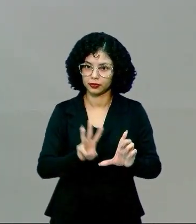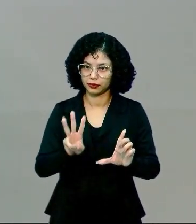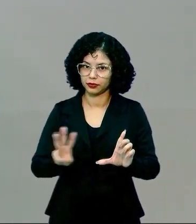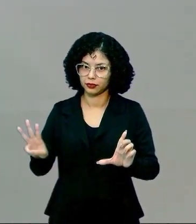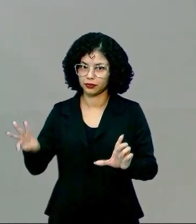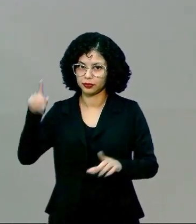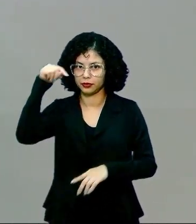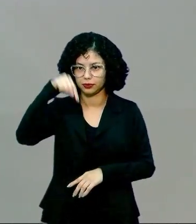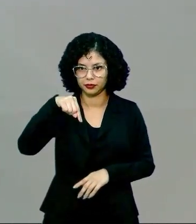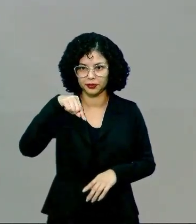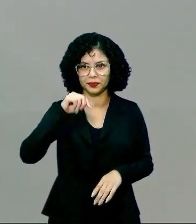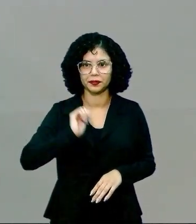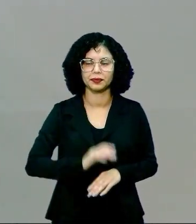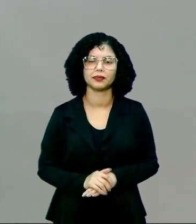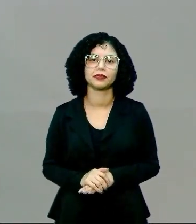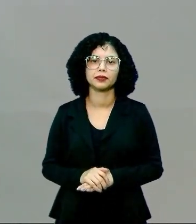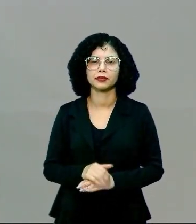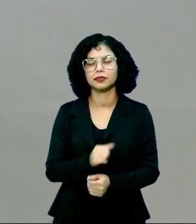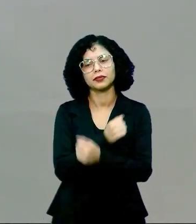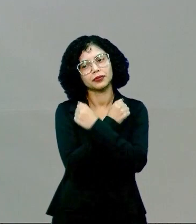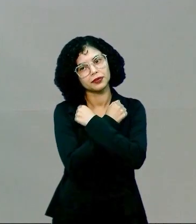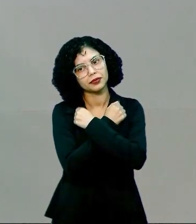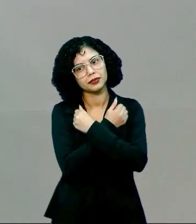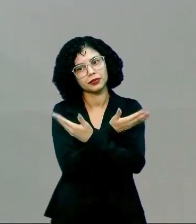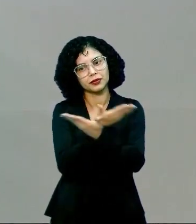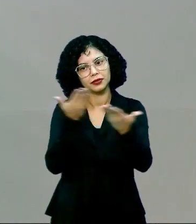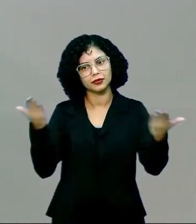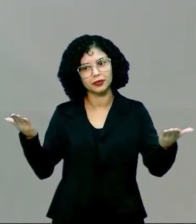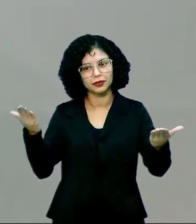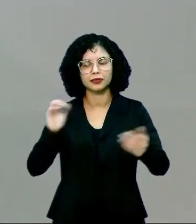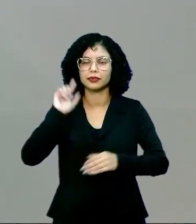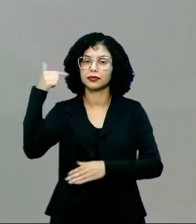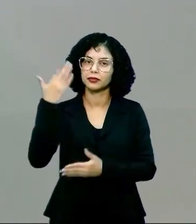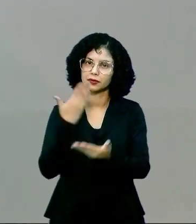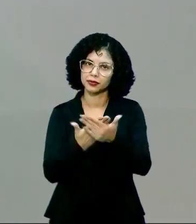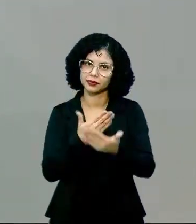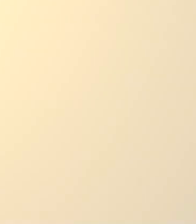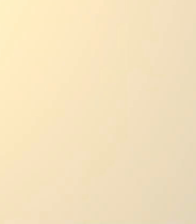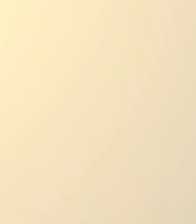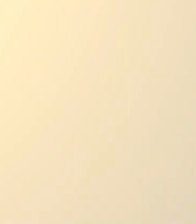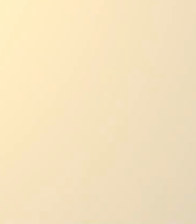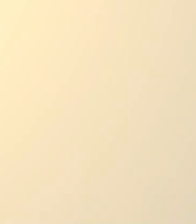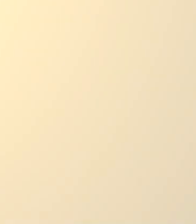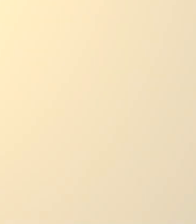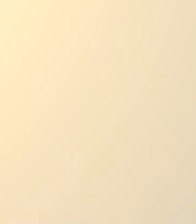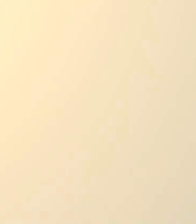aqui, abaixo da tela. Um abraço a todos vocês e até a próxima.